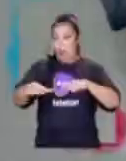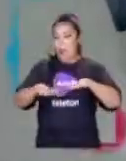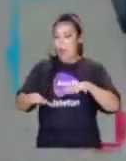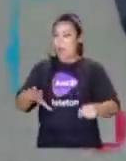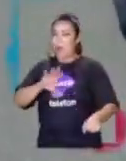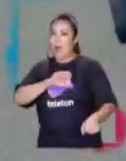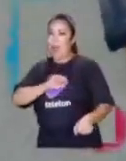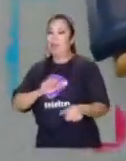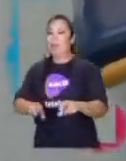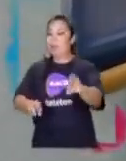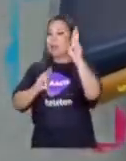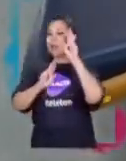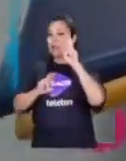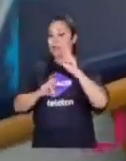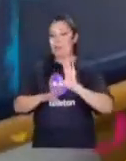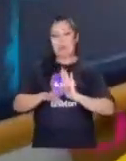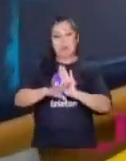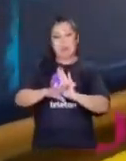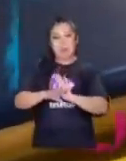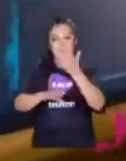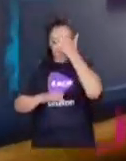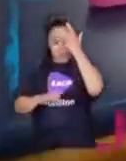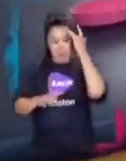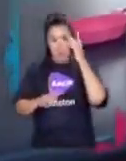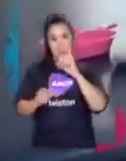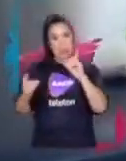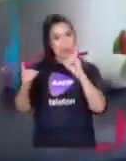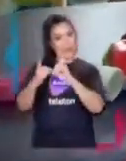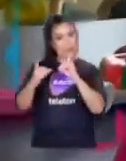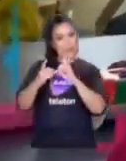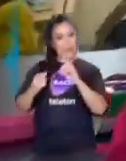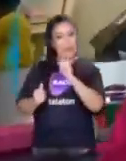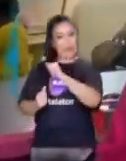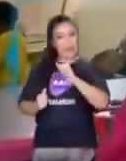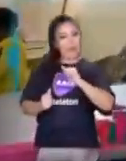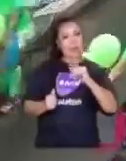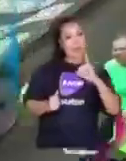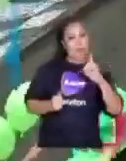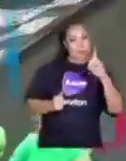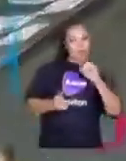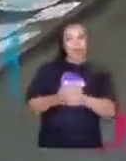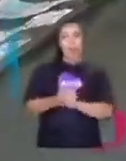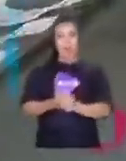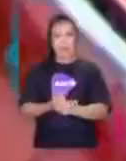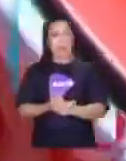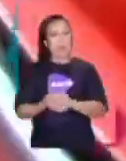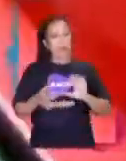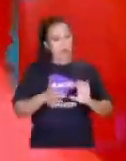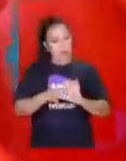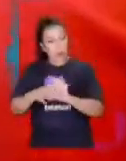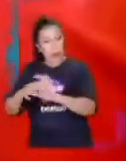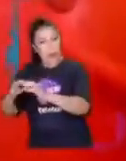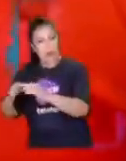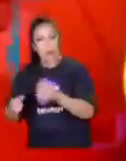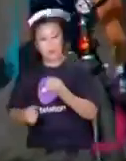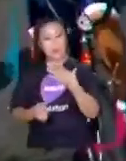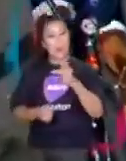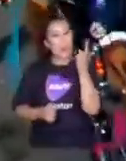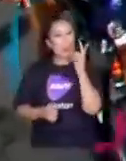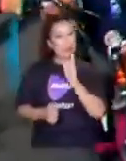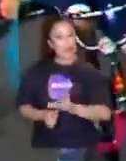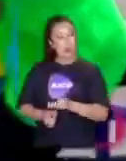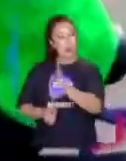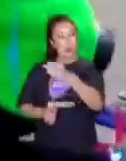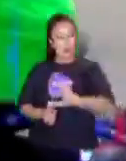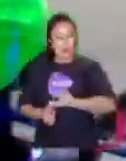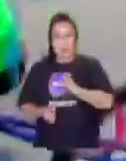amor e esperança para milhares de pacientes atendidos pela AACD. Que essa corrente do bem continue viva no coração